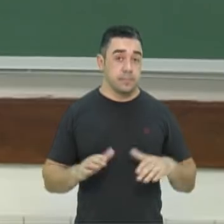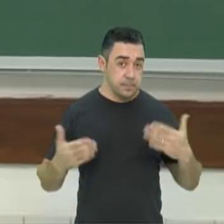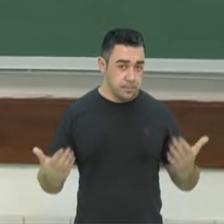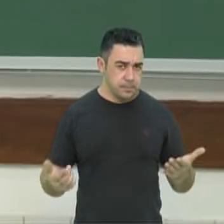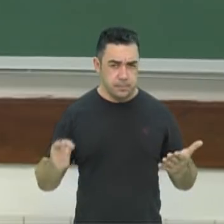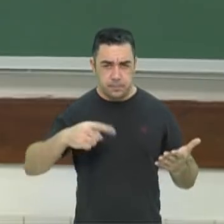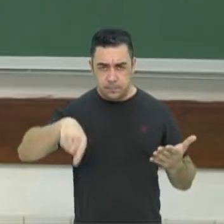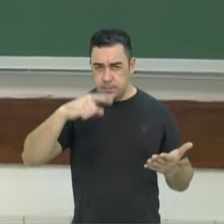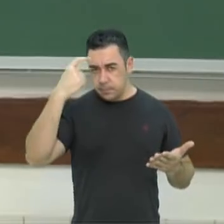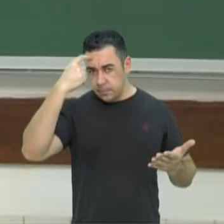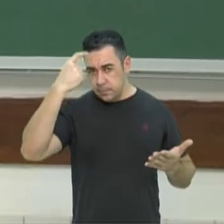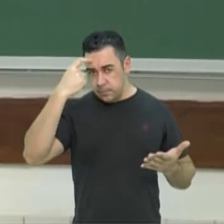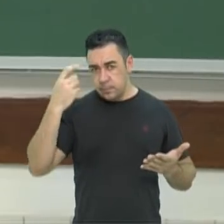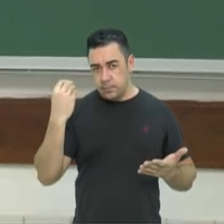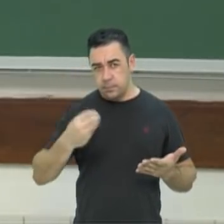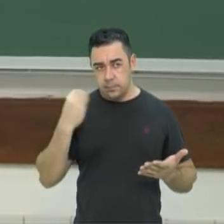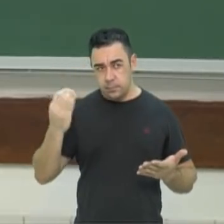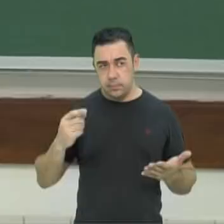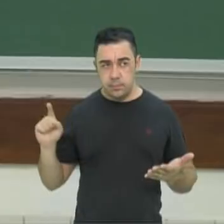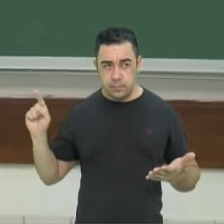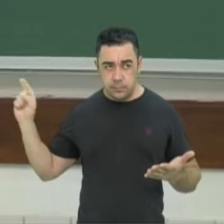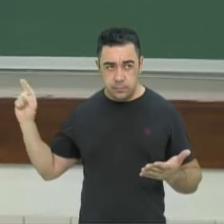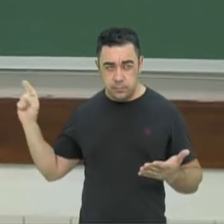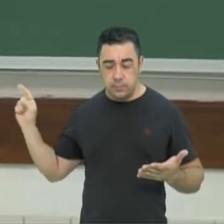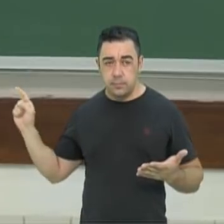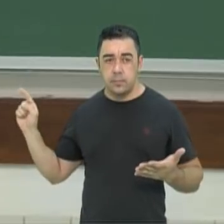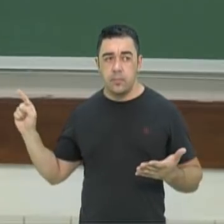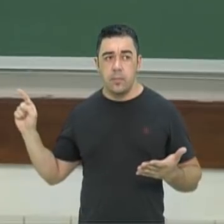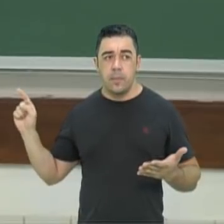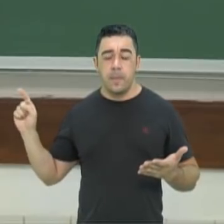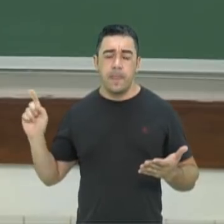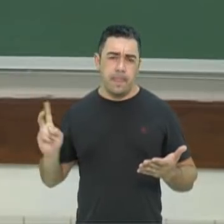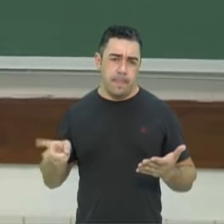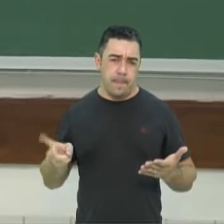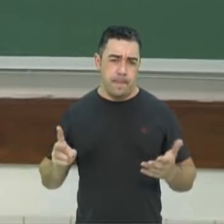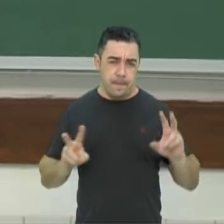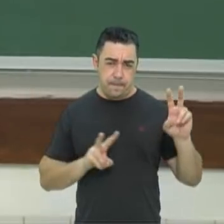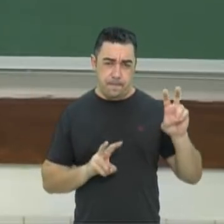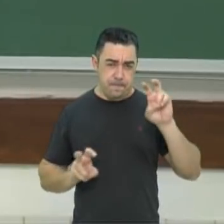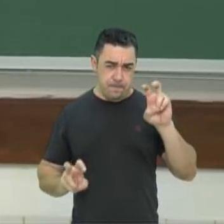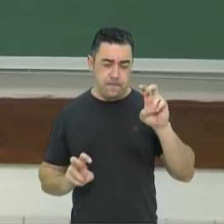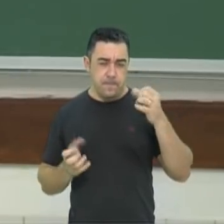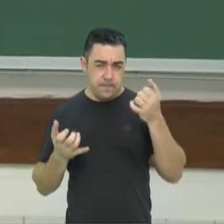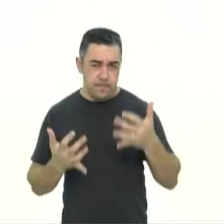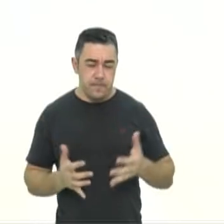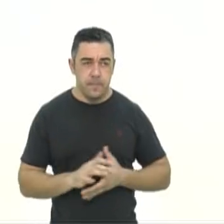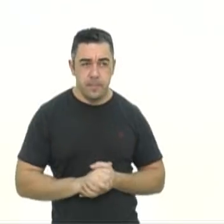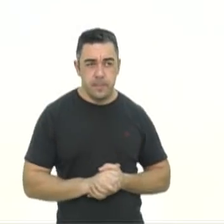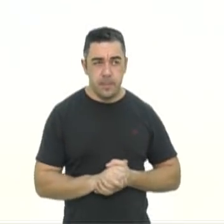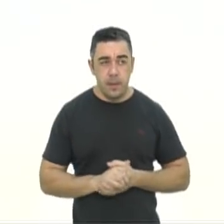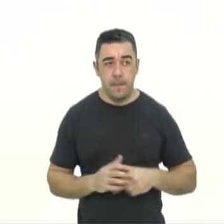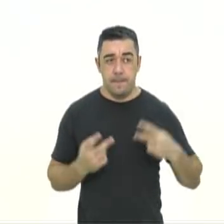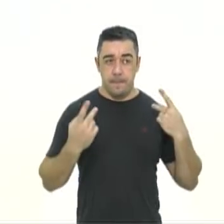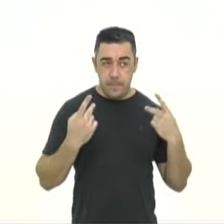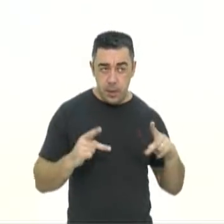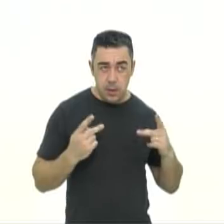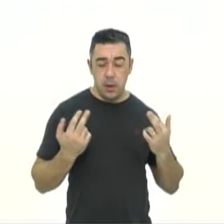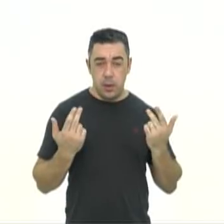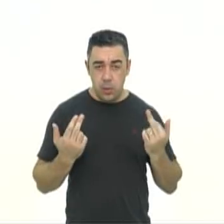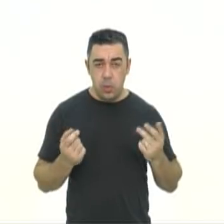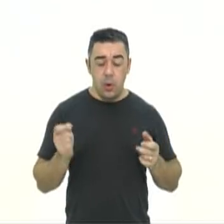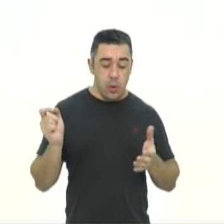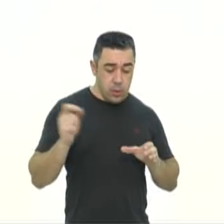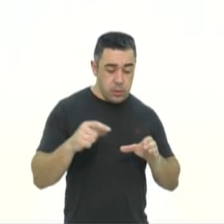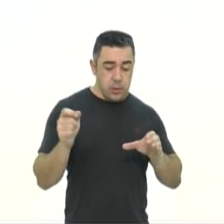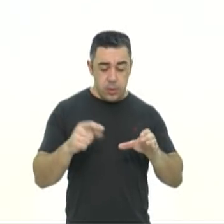Então, conseguiram pensar aí nesta questão? Nós temos o mesmo trecho. O trecho diz: o pregar há de ser como